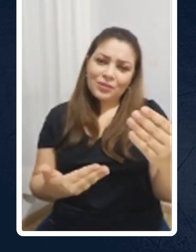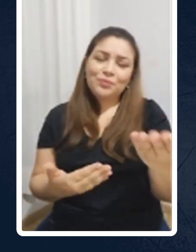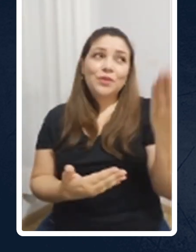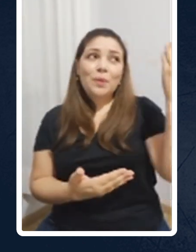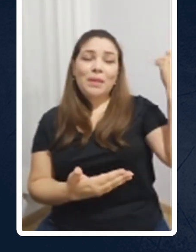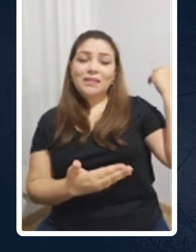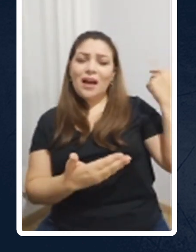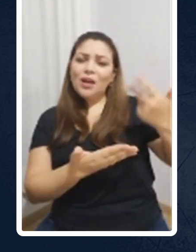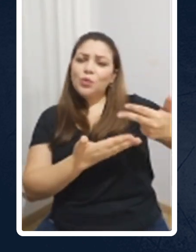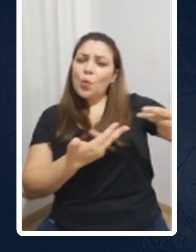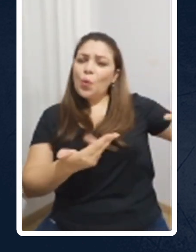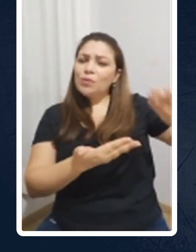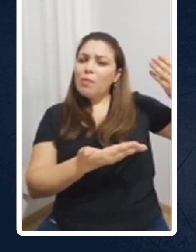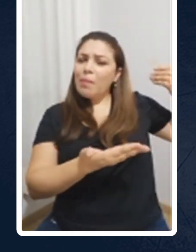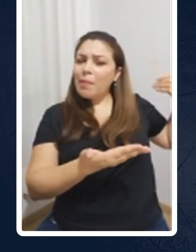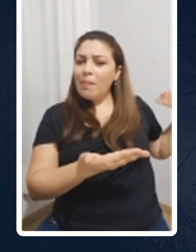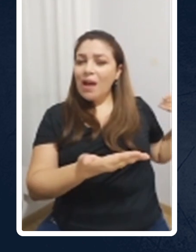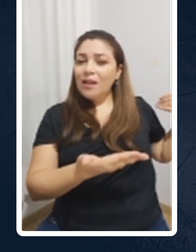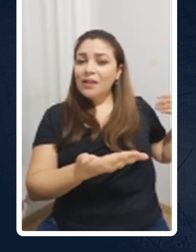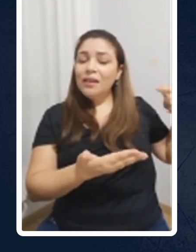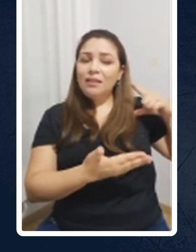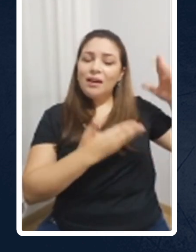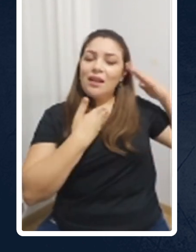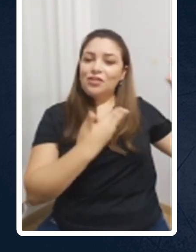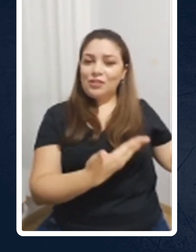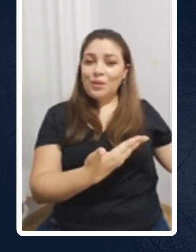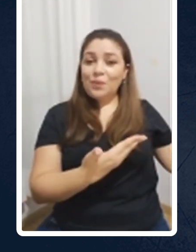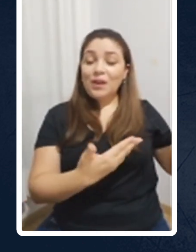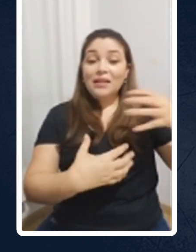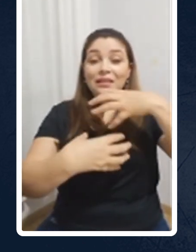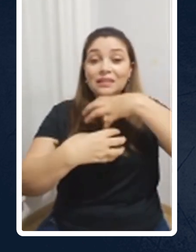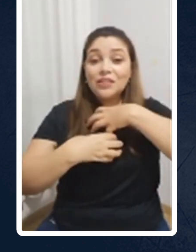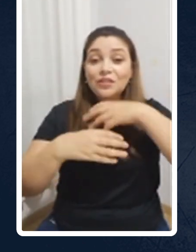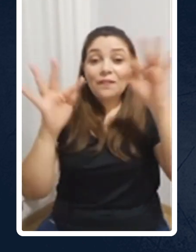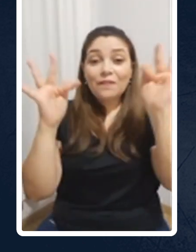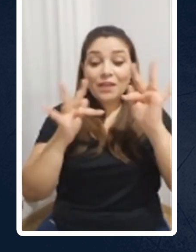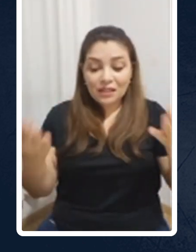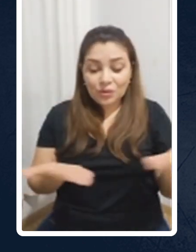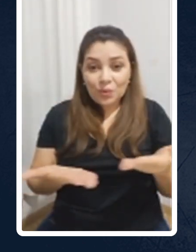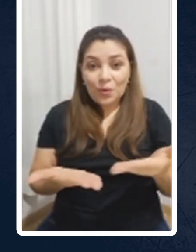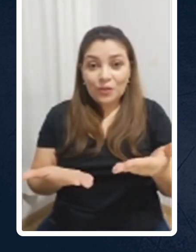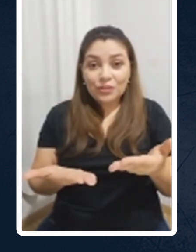Nos alegrarmos, sim, com o presente, porque vamos fazer o novo e vamos buscar o nosso futuro.